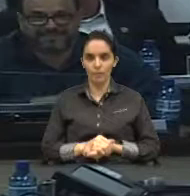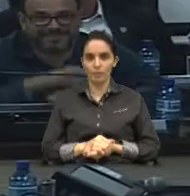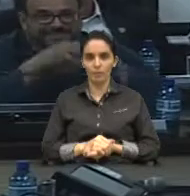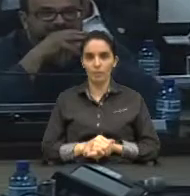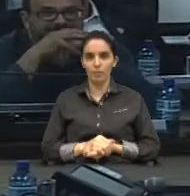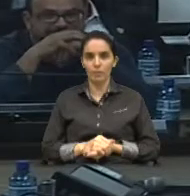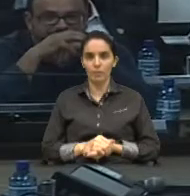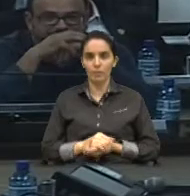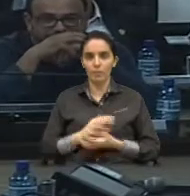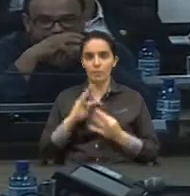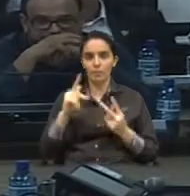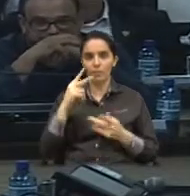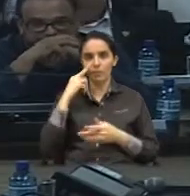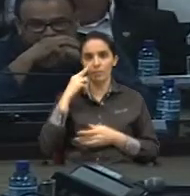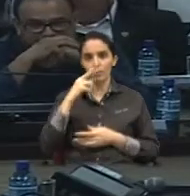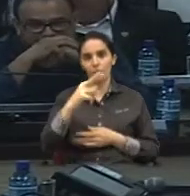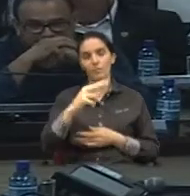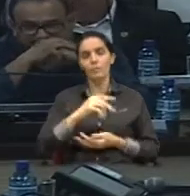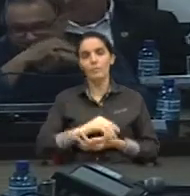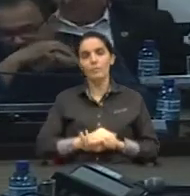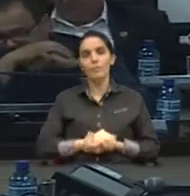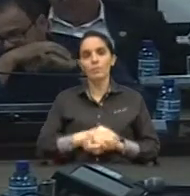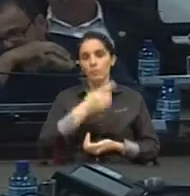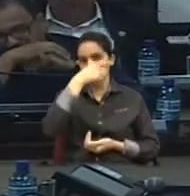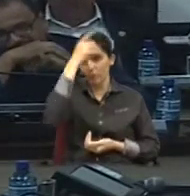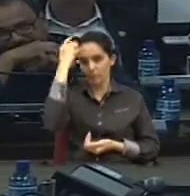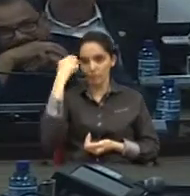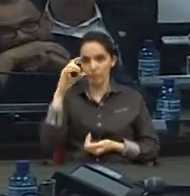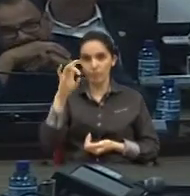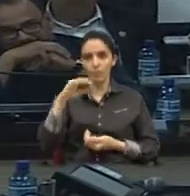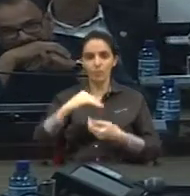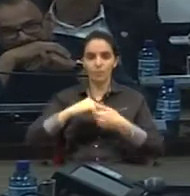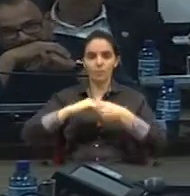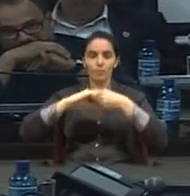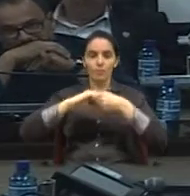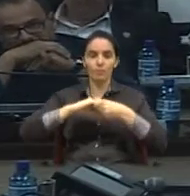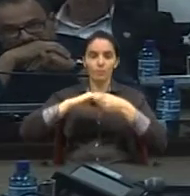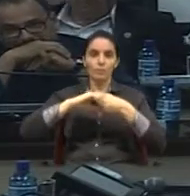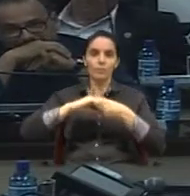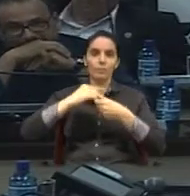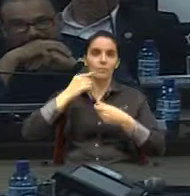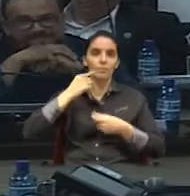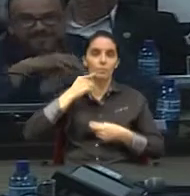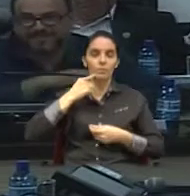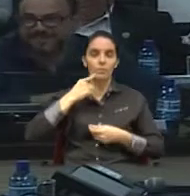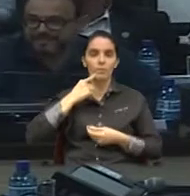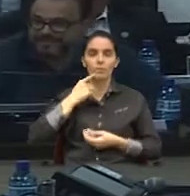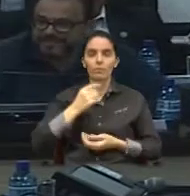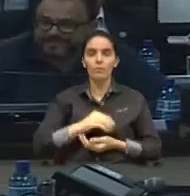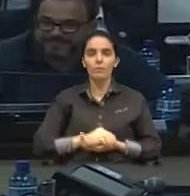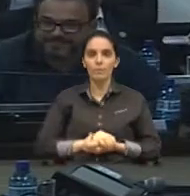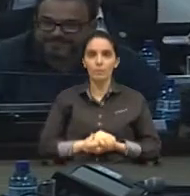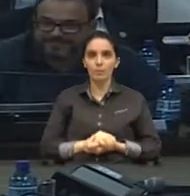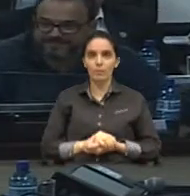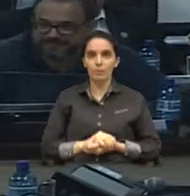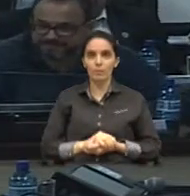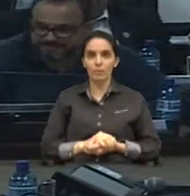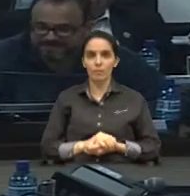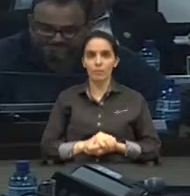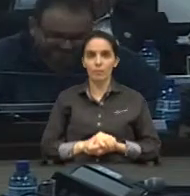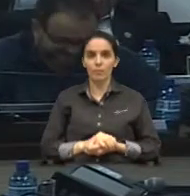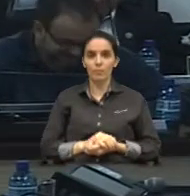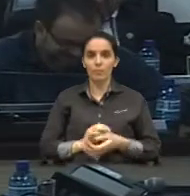todos que nos assistem, eu quero cumprimentar o vereador Cleiton pela iniciativa